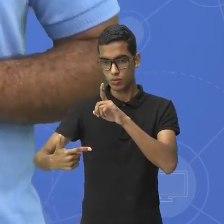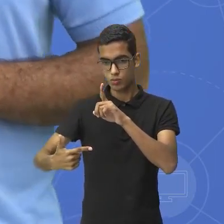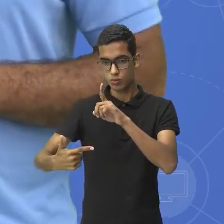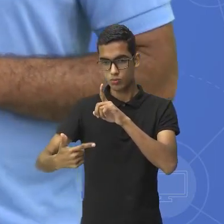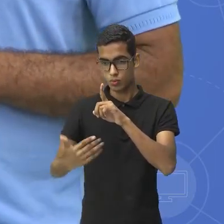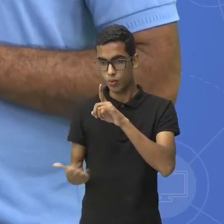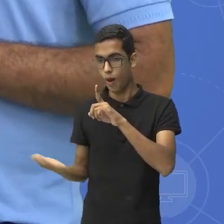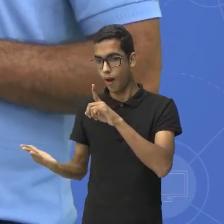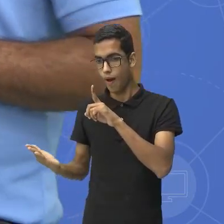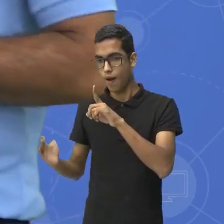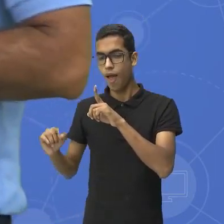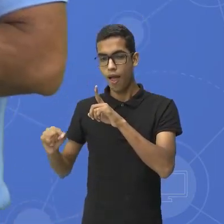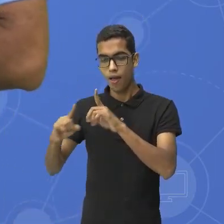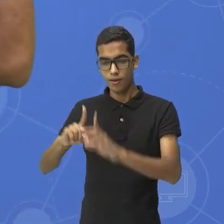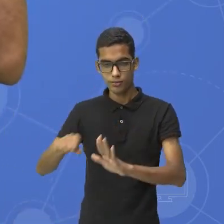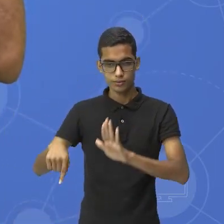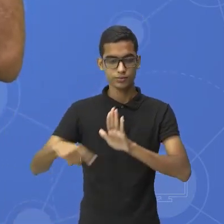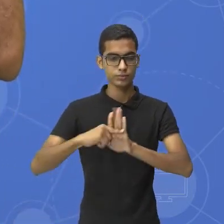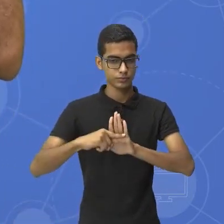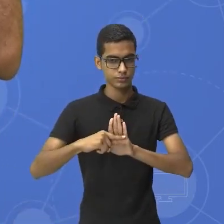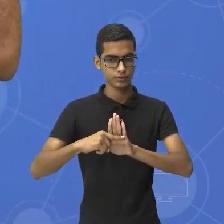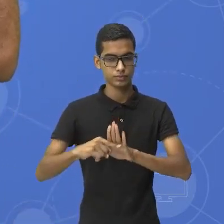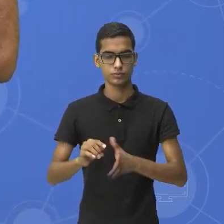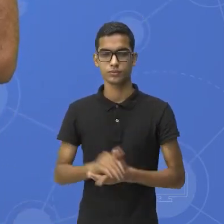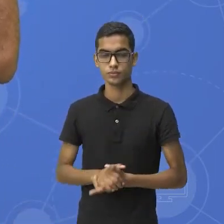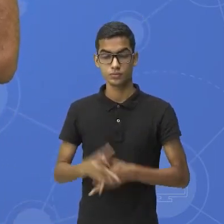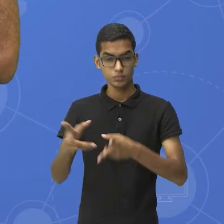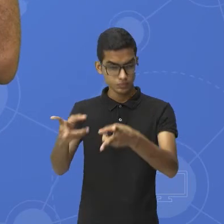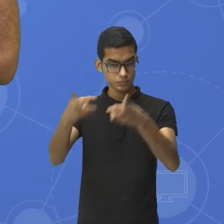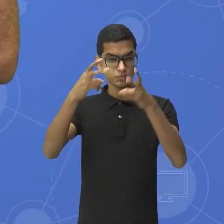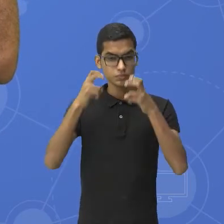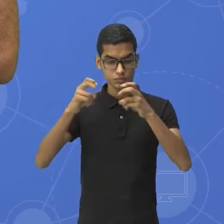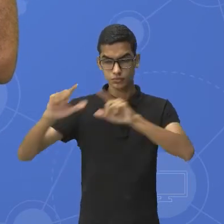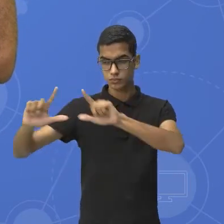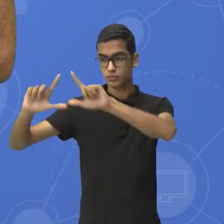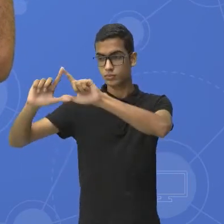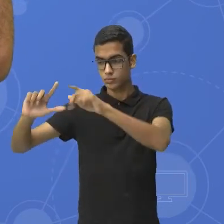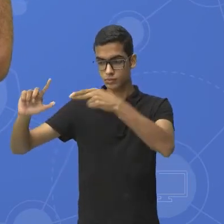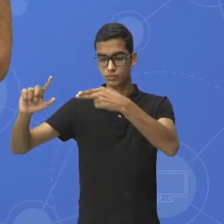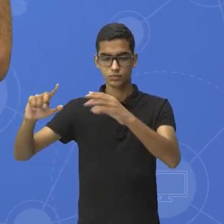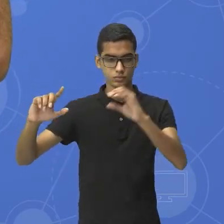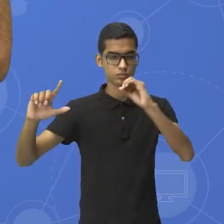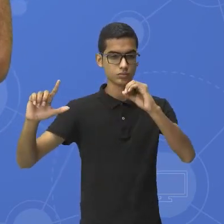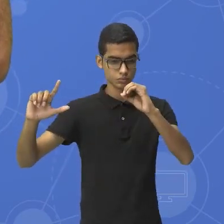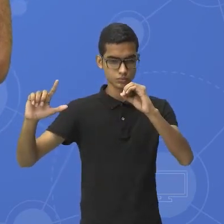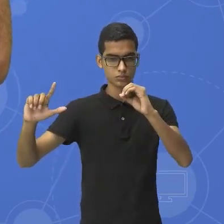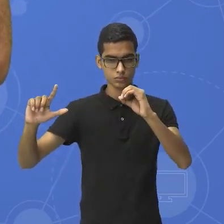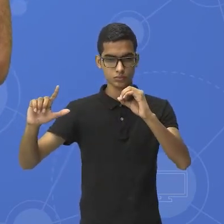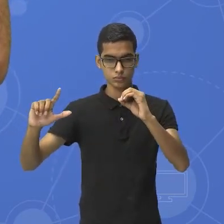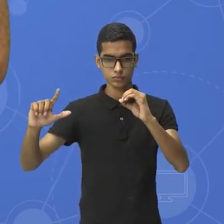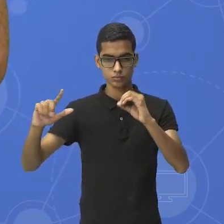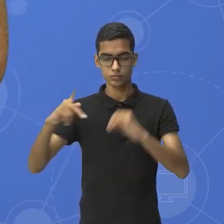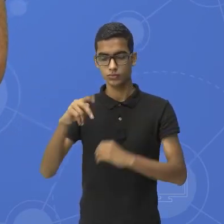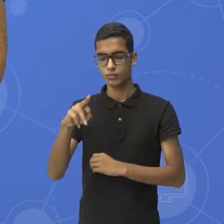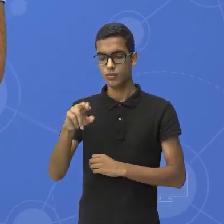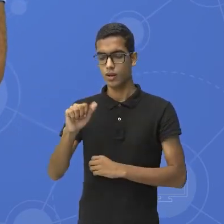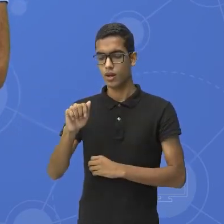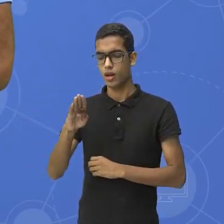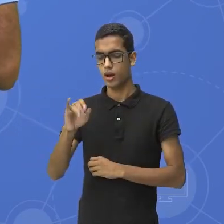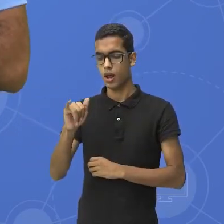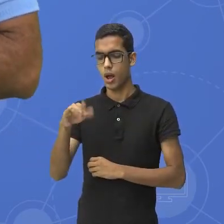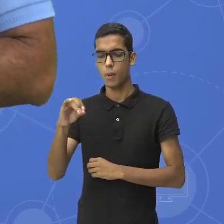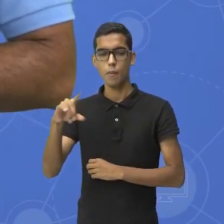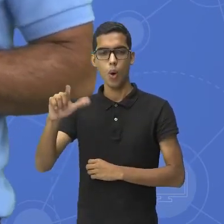né? Percebo que como o delta deu igual a zero, a parábola ela tocou o